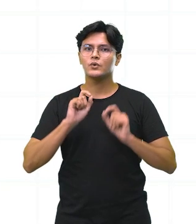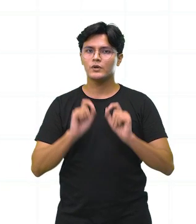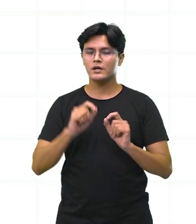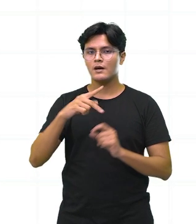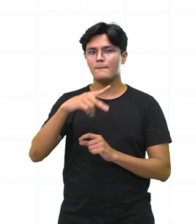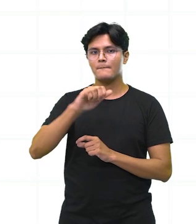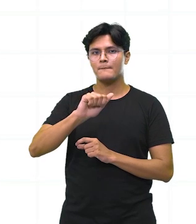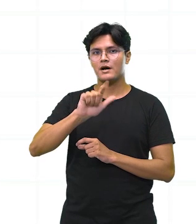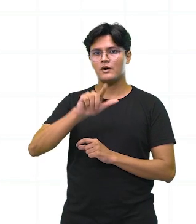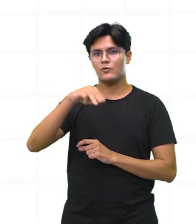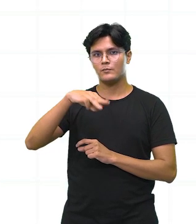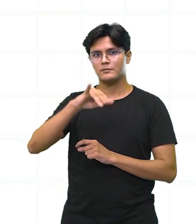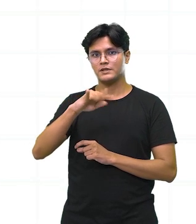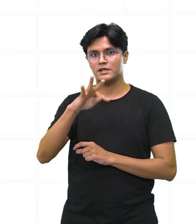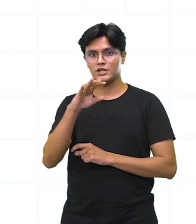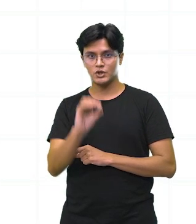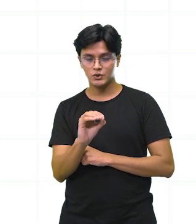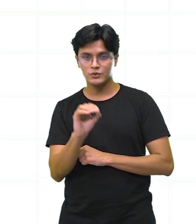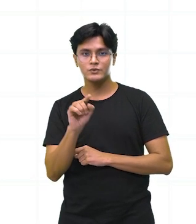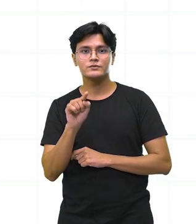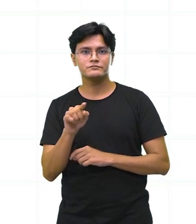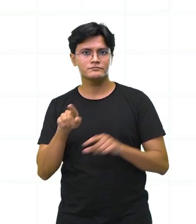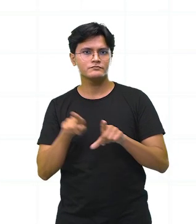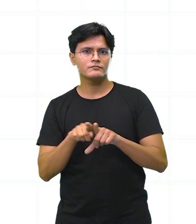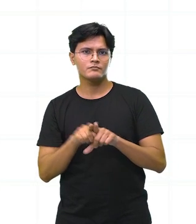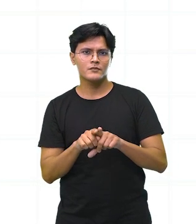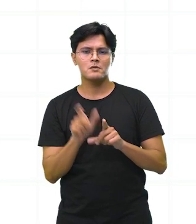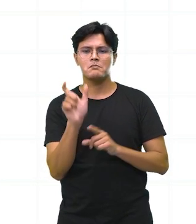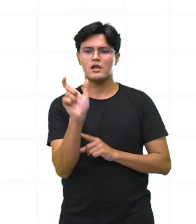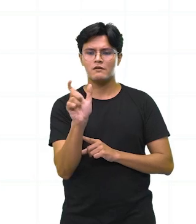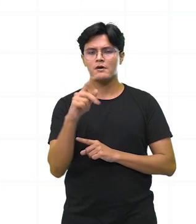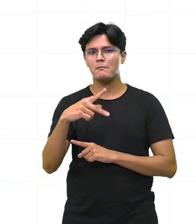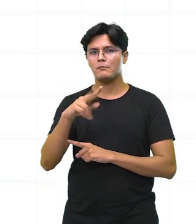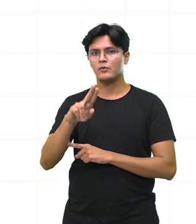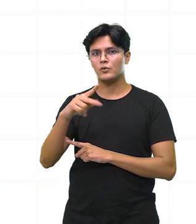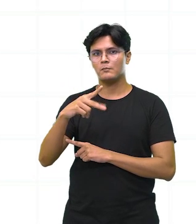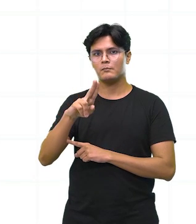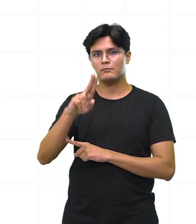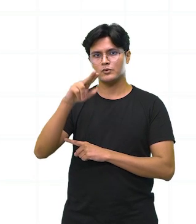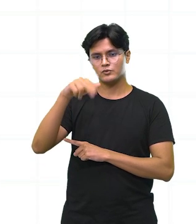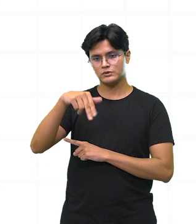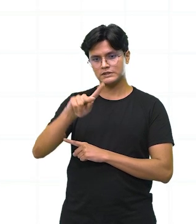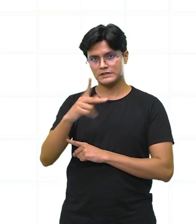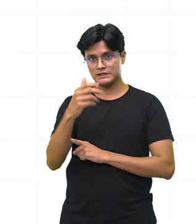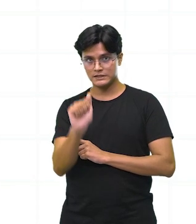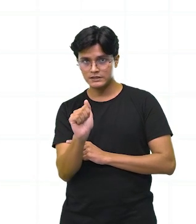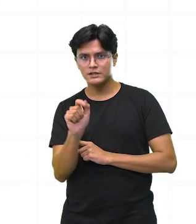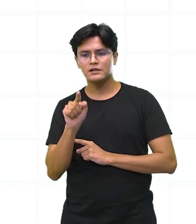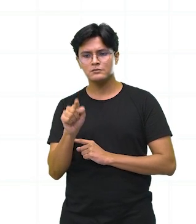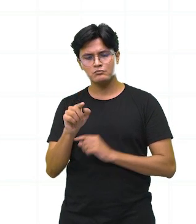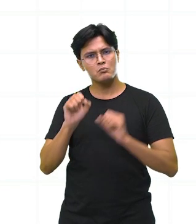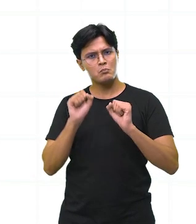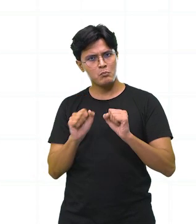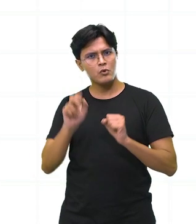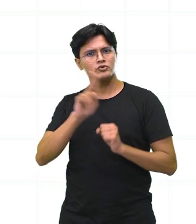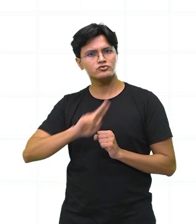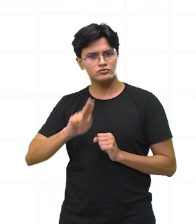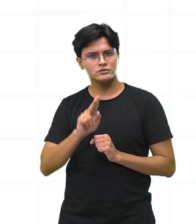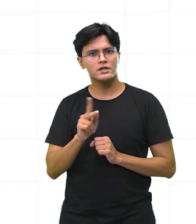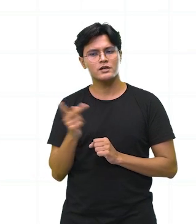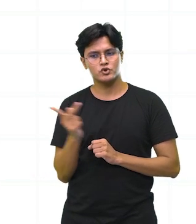palmito de pupunha então uma mesma palavra servindo aí então Eh é usada no caso